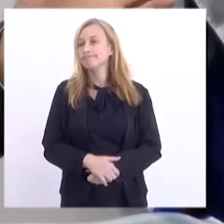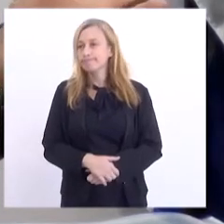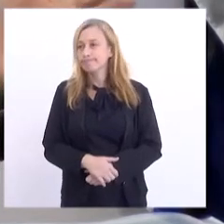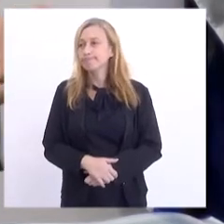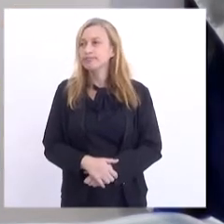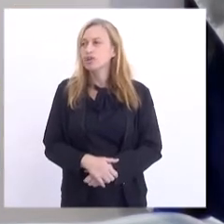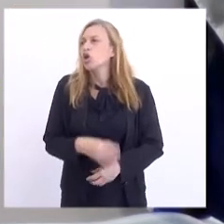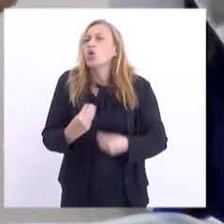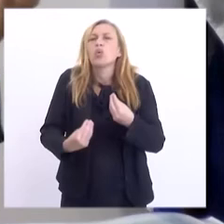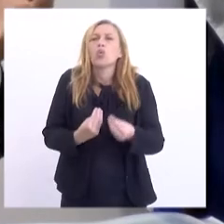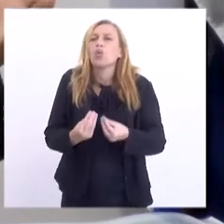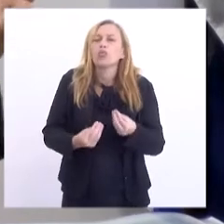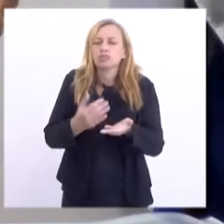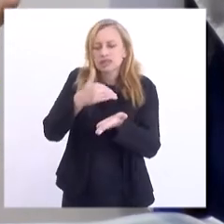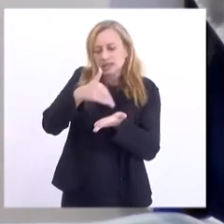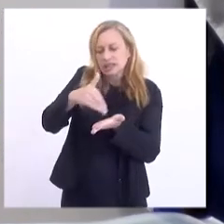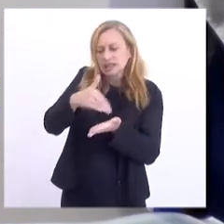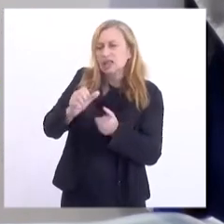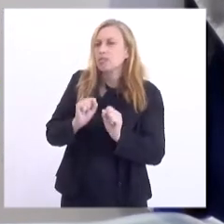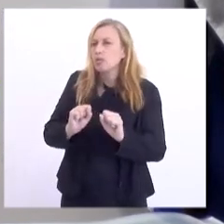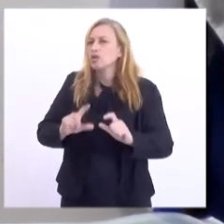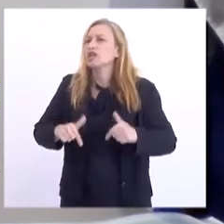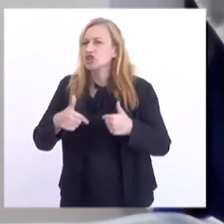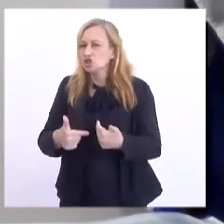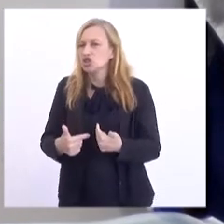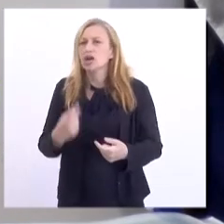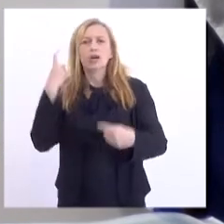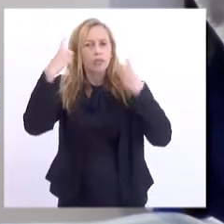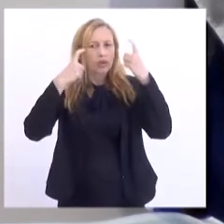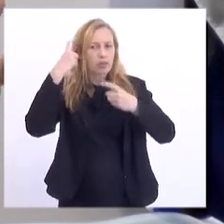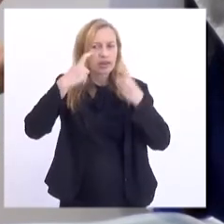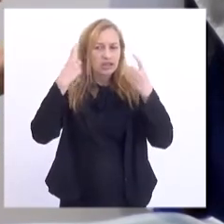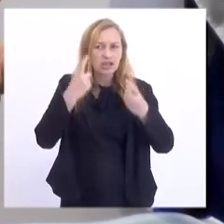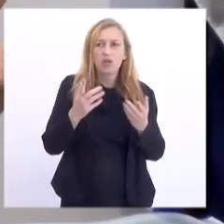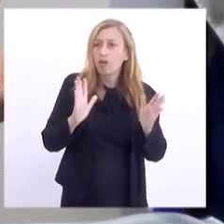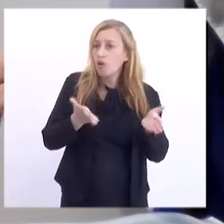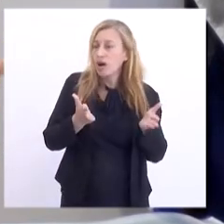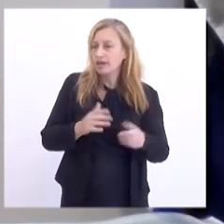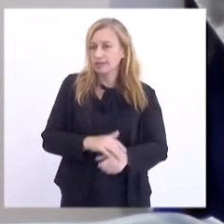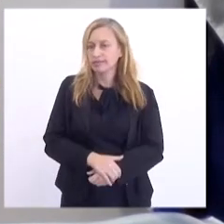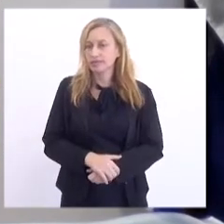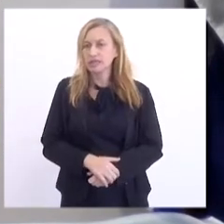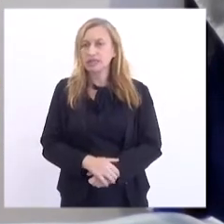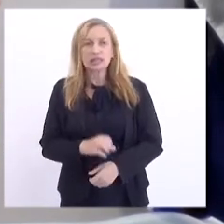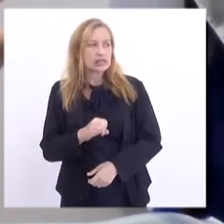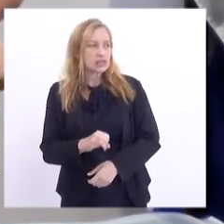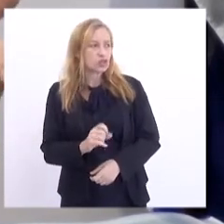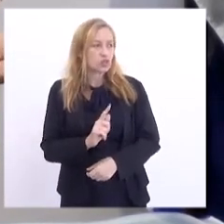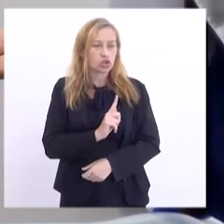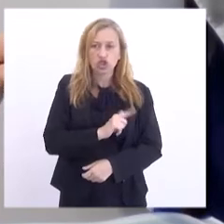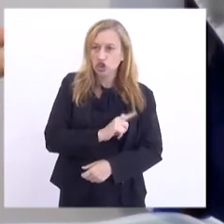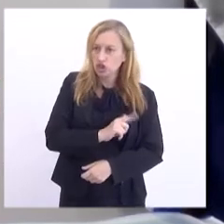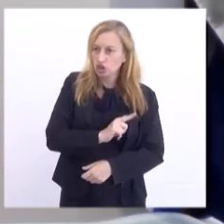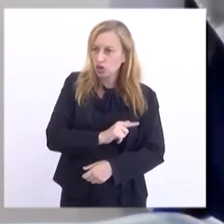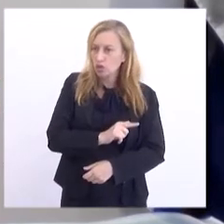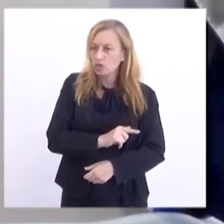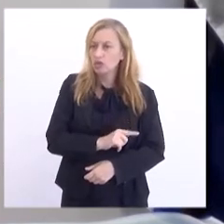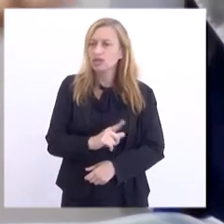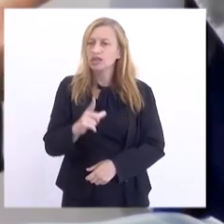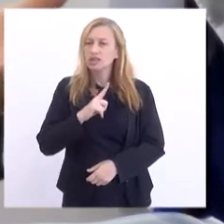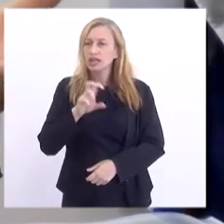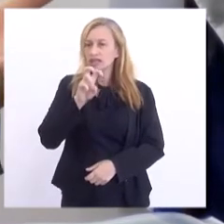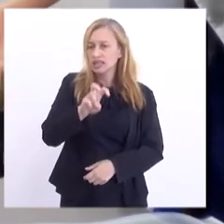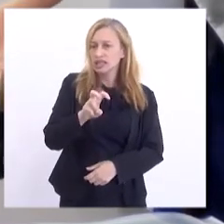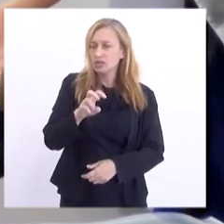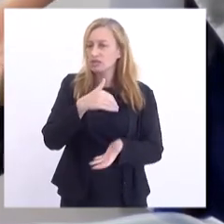como é que é uma secretaria pode funcionar e essa preocupação é a ler compacta se numa gestão você tem